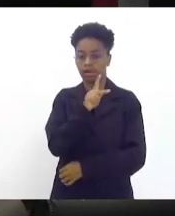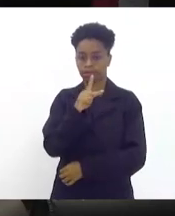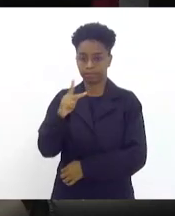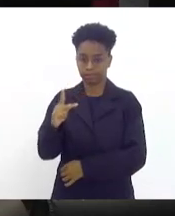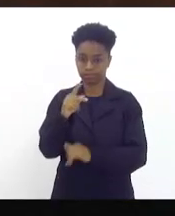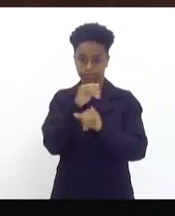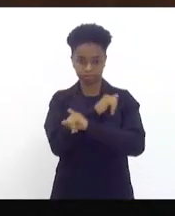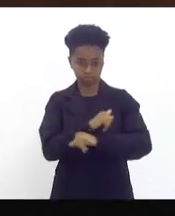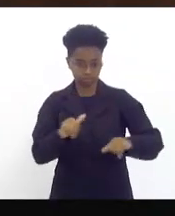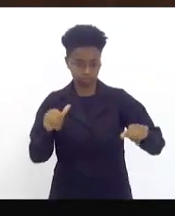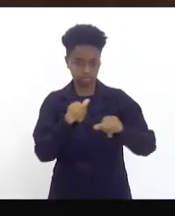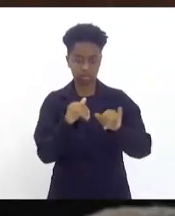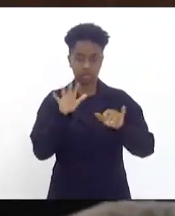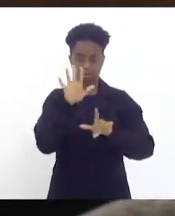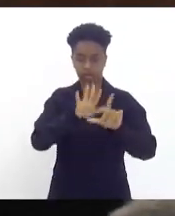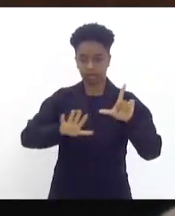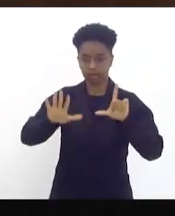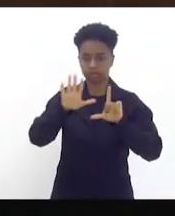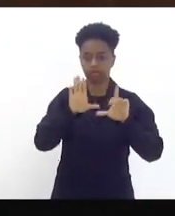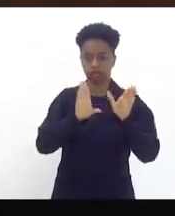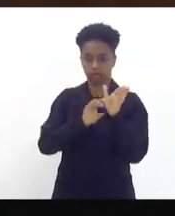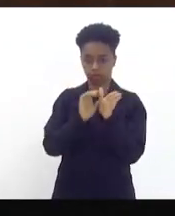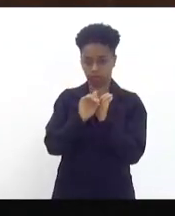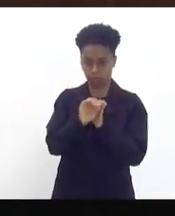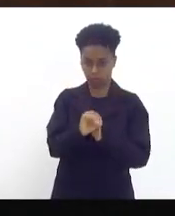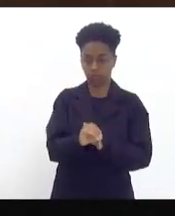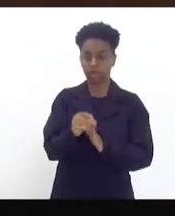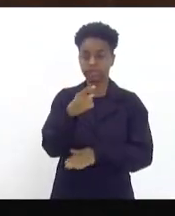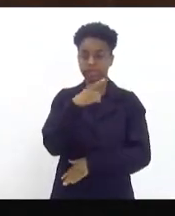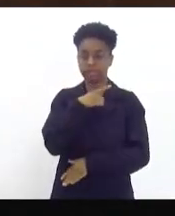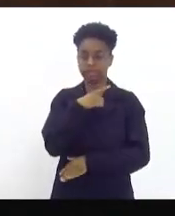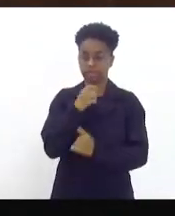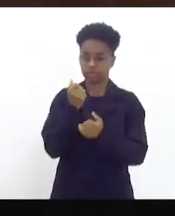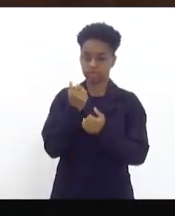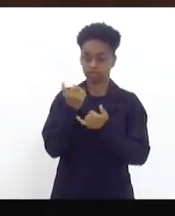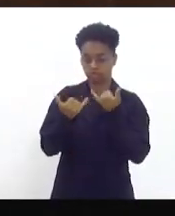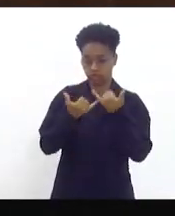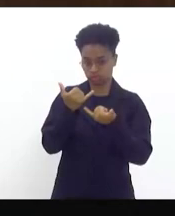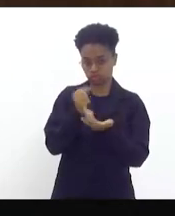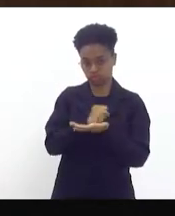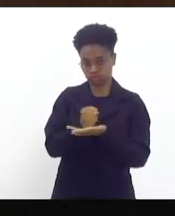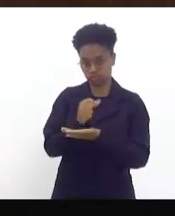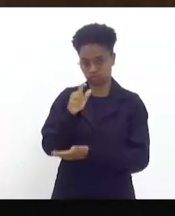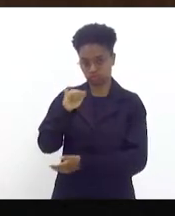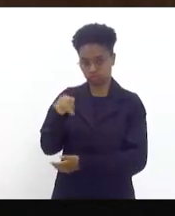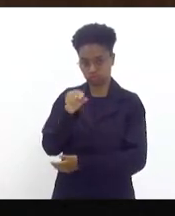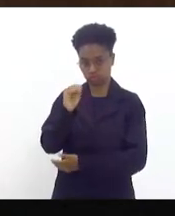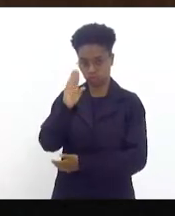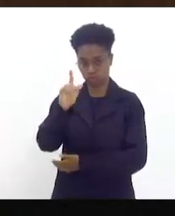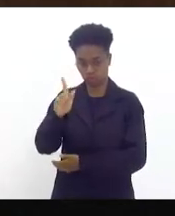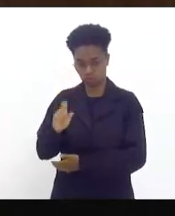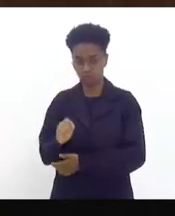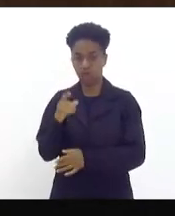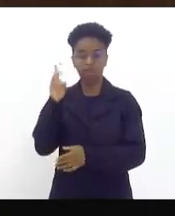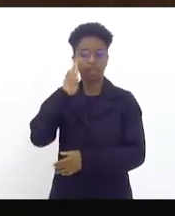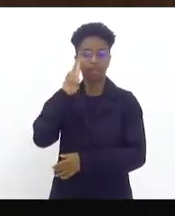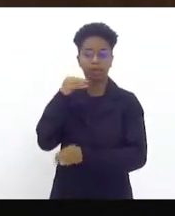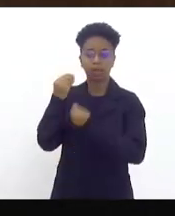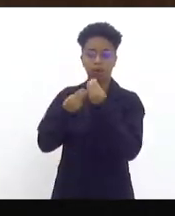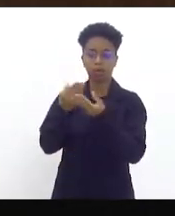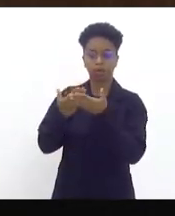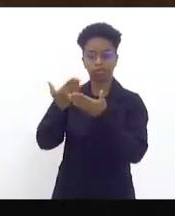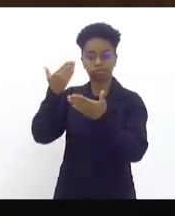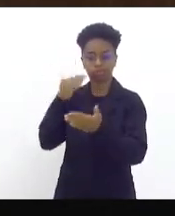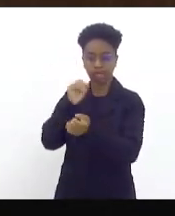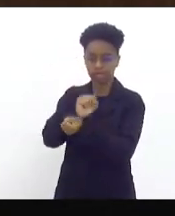anunciado né nas plataformas do Google que tinha ali jogos que rememoram o processo de escravidão